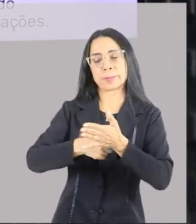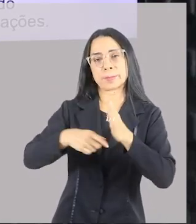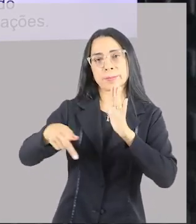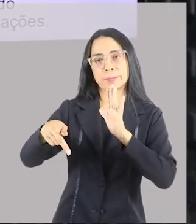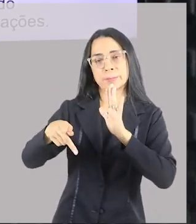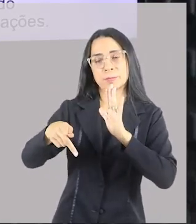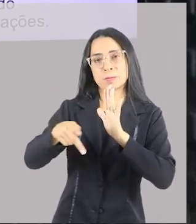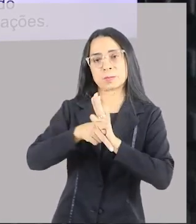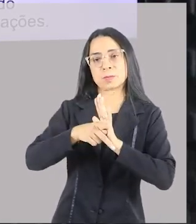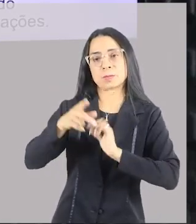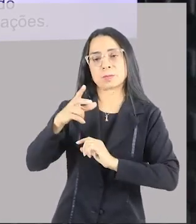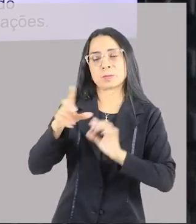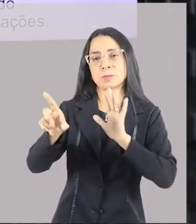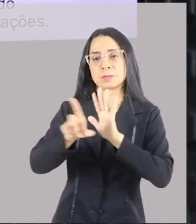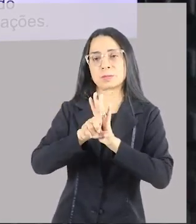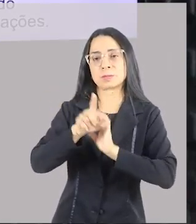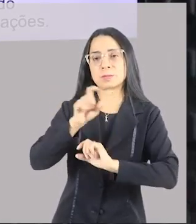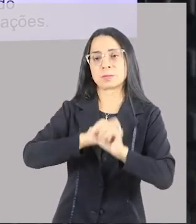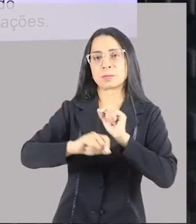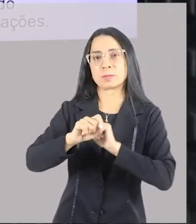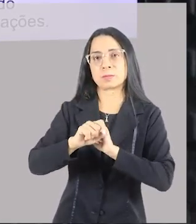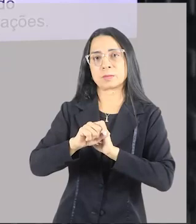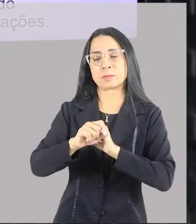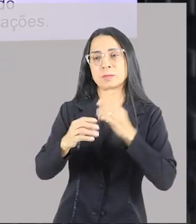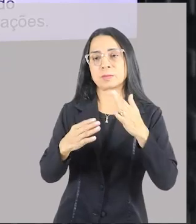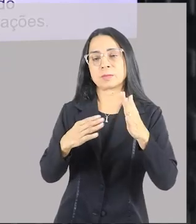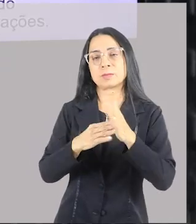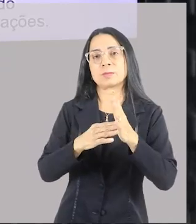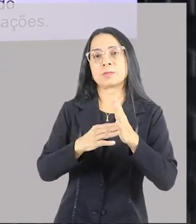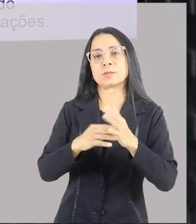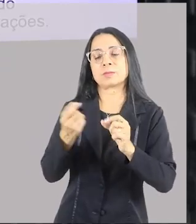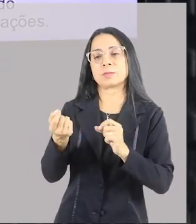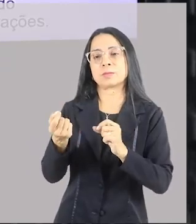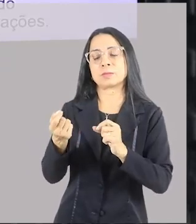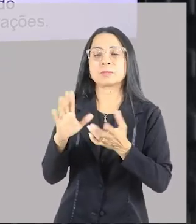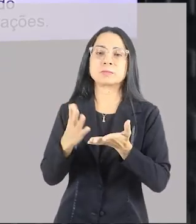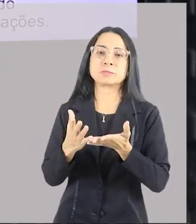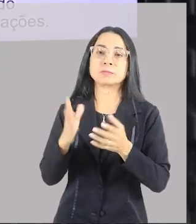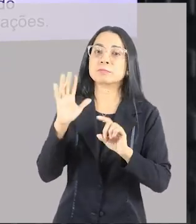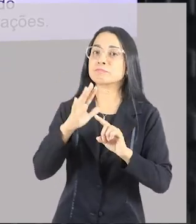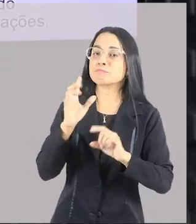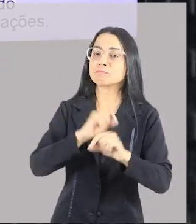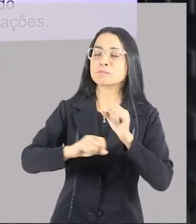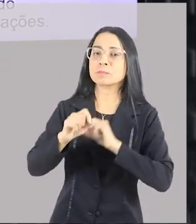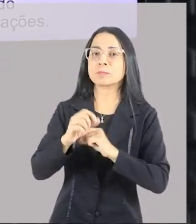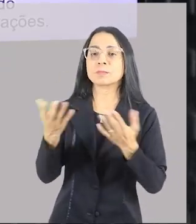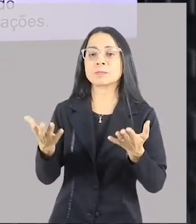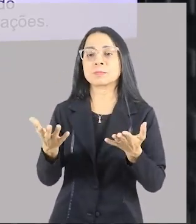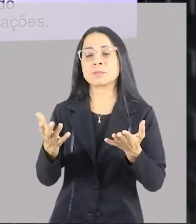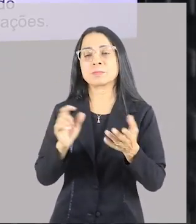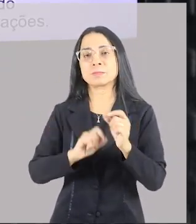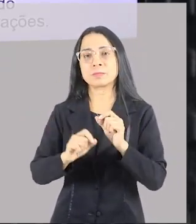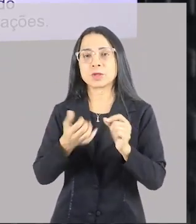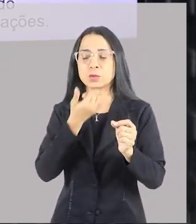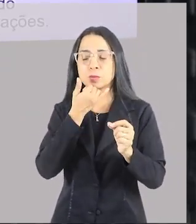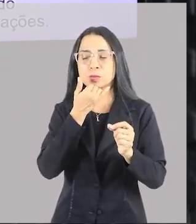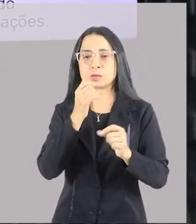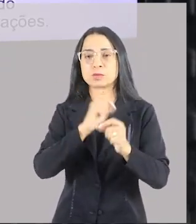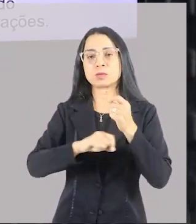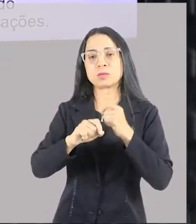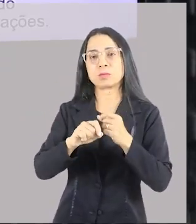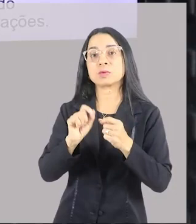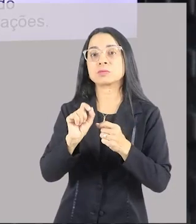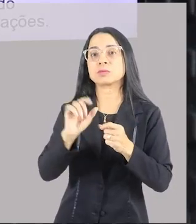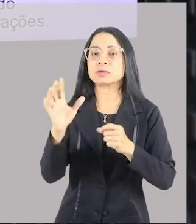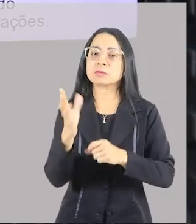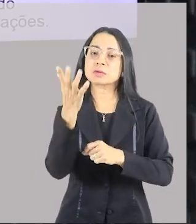lei. Então, a lei vai colocar o limite de atuação em cada caso, o limite de atuação a cada servidor público